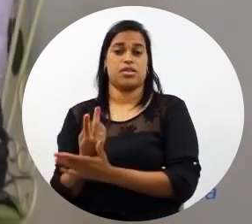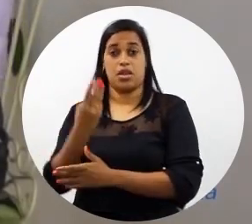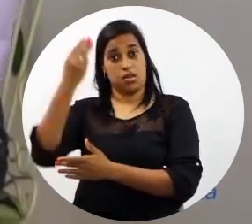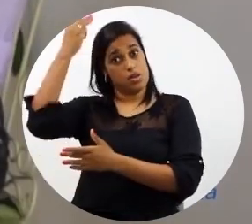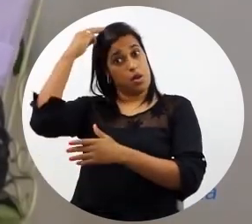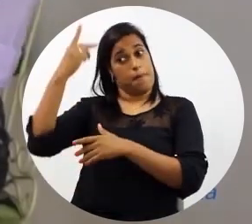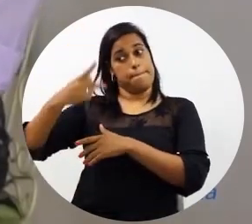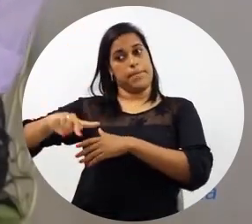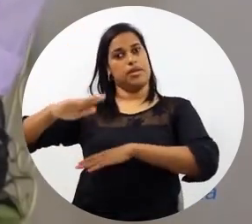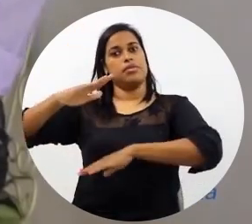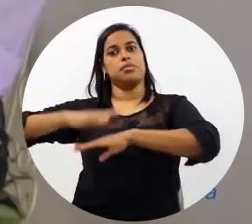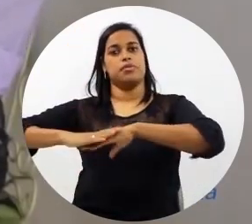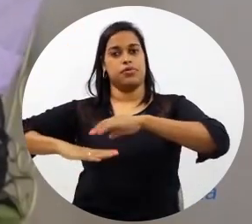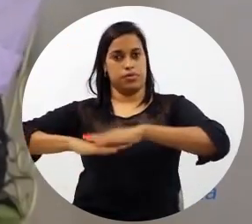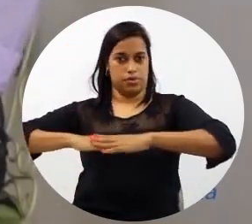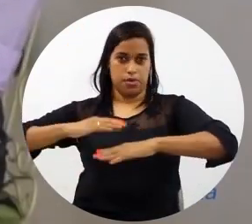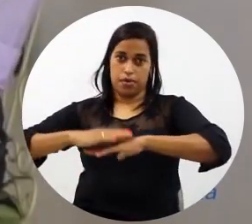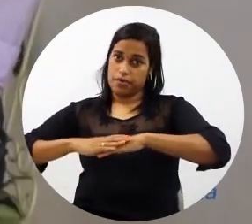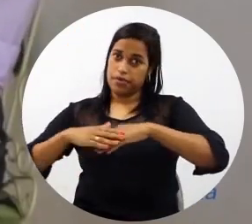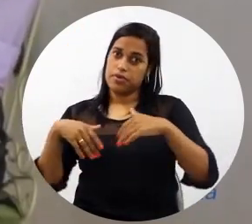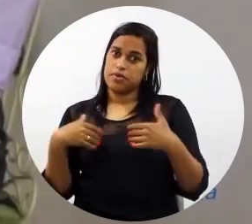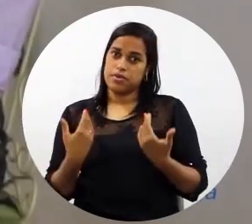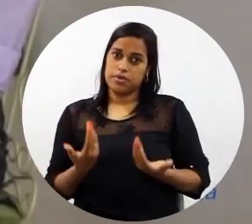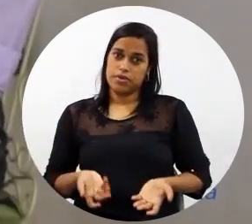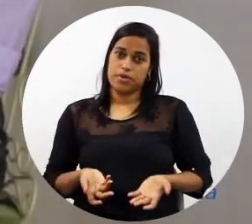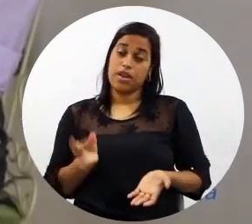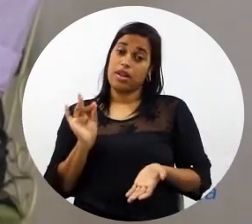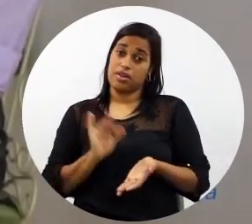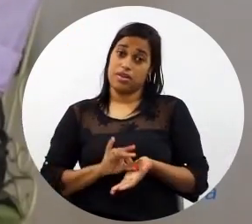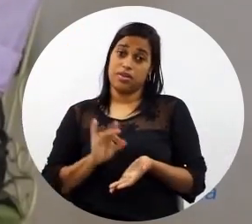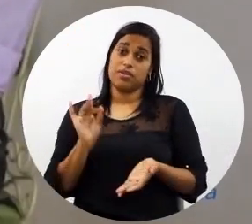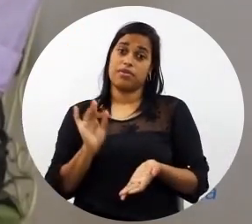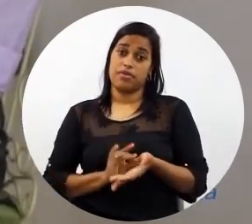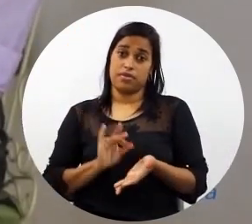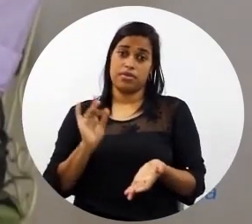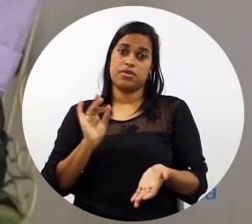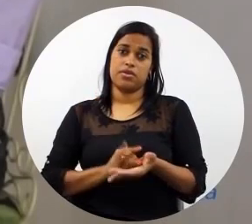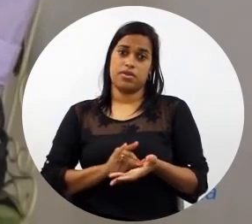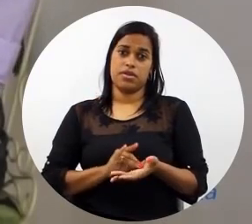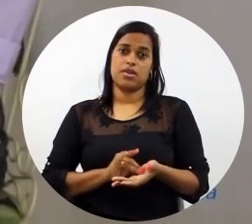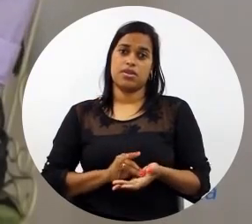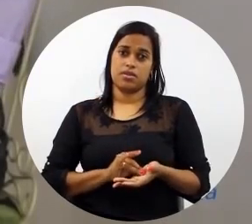do funcionário. Uhum. Né? Então são realmente